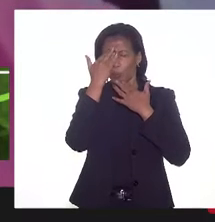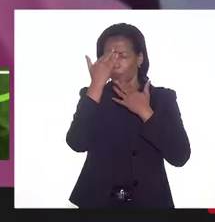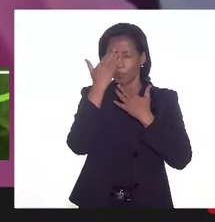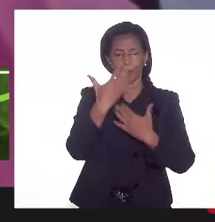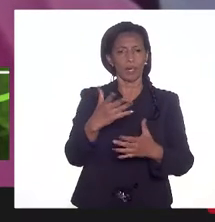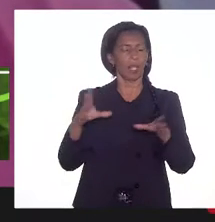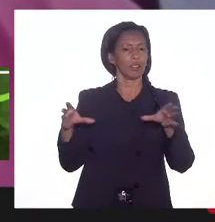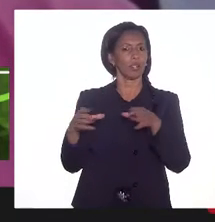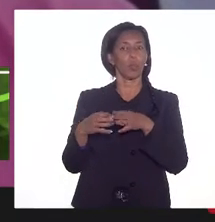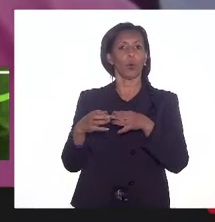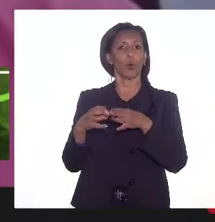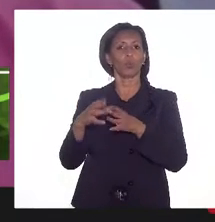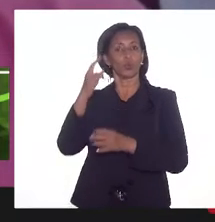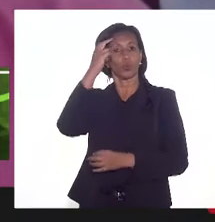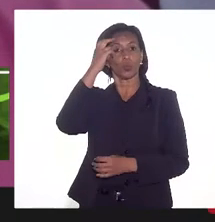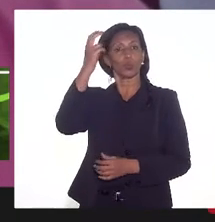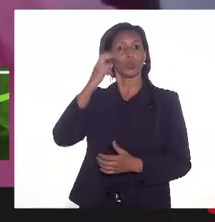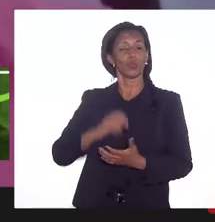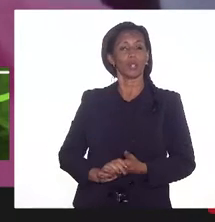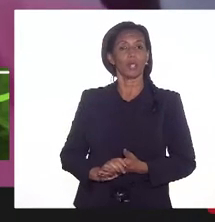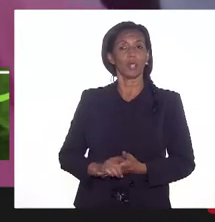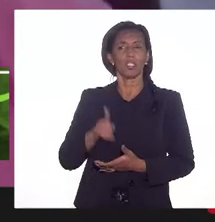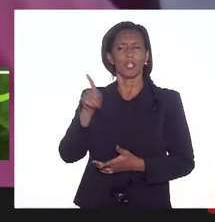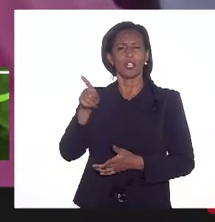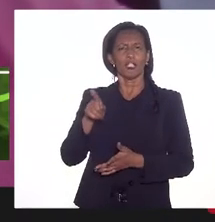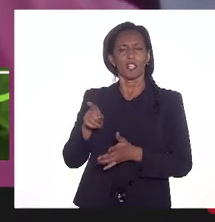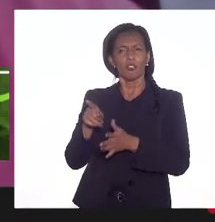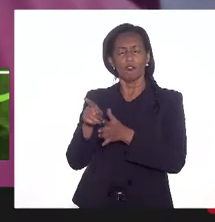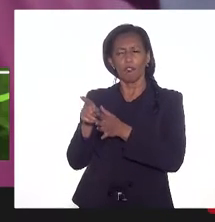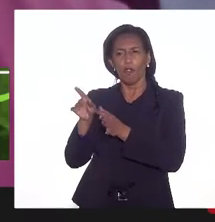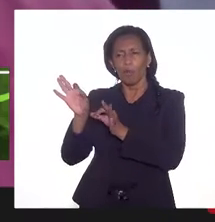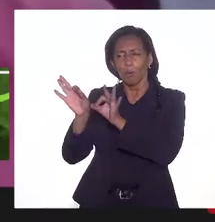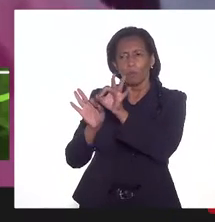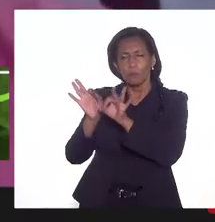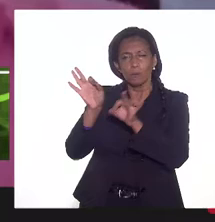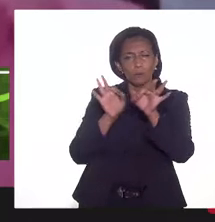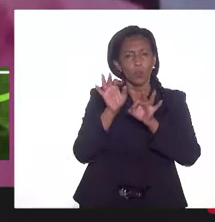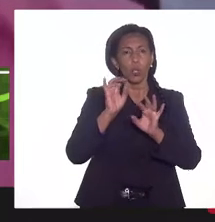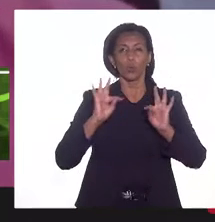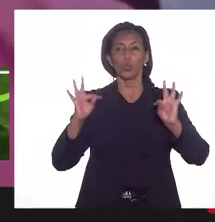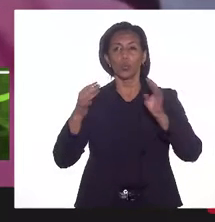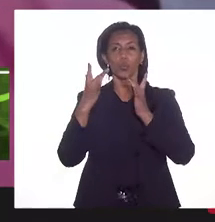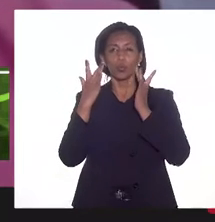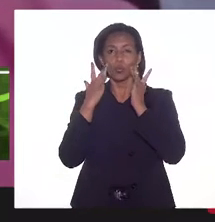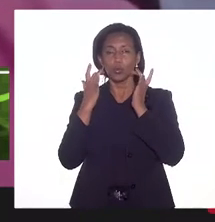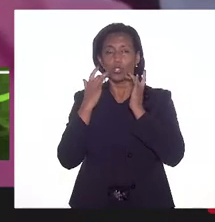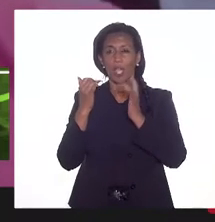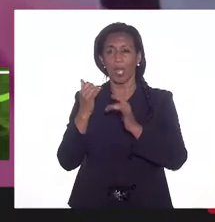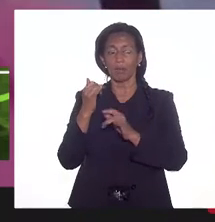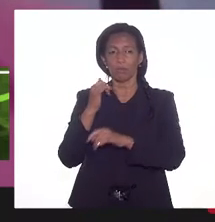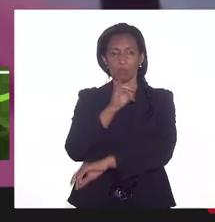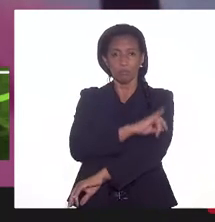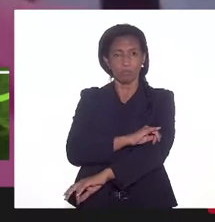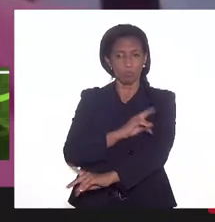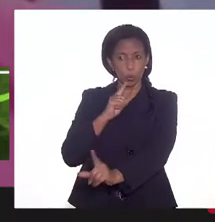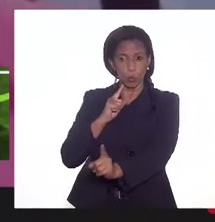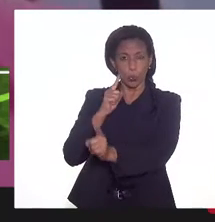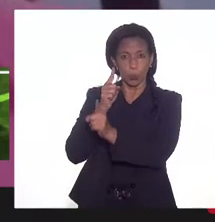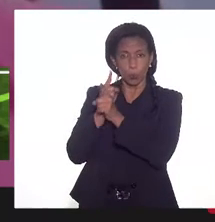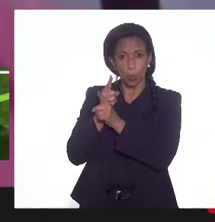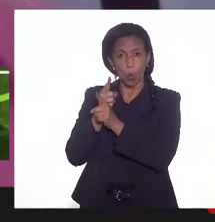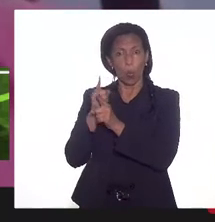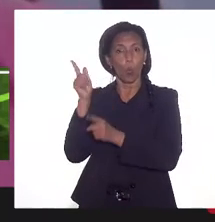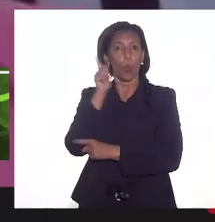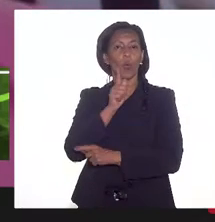Comissão de Cultura que foi mapear todos os teatros do Rio de Janeiro e a gente descobriu e conseguiu fazer um